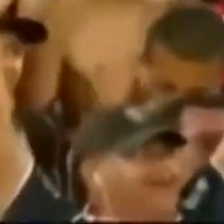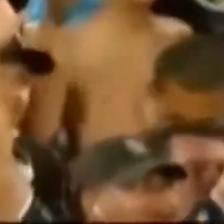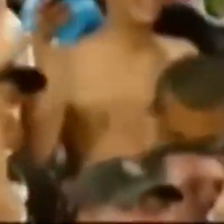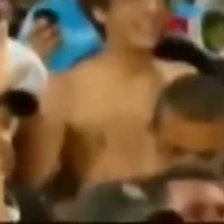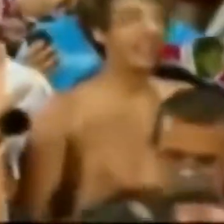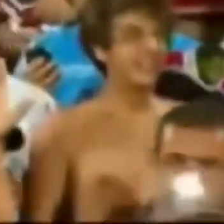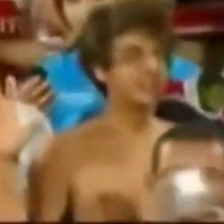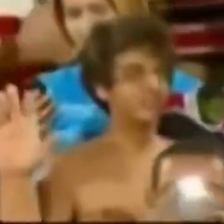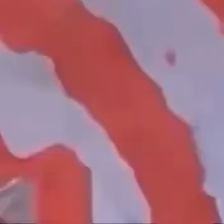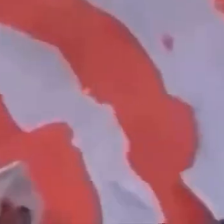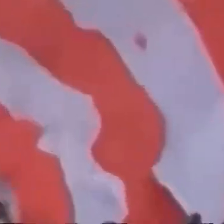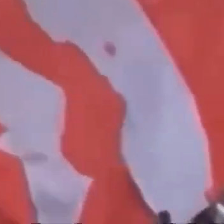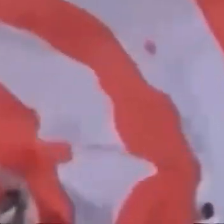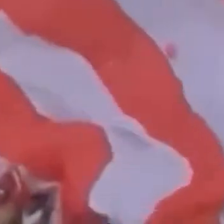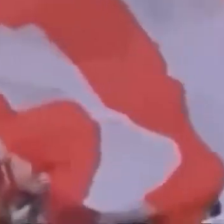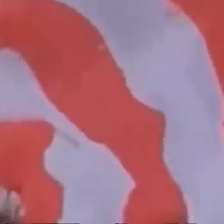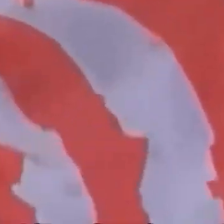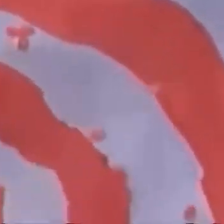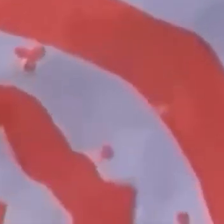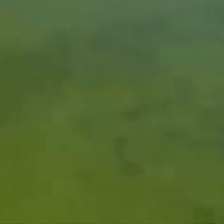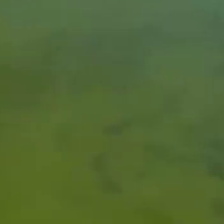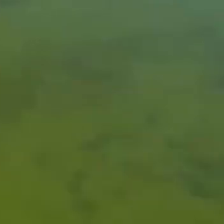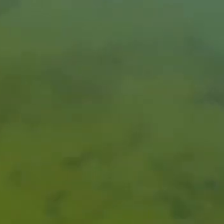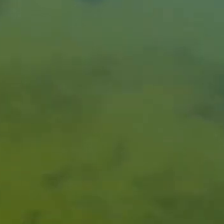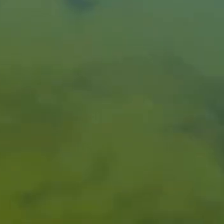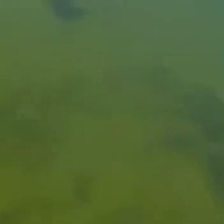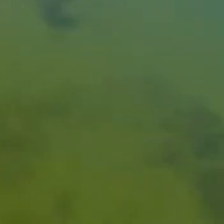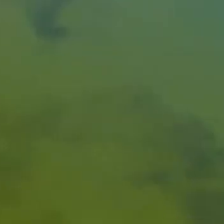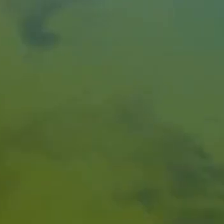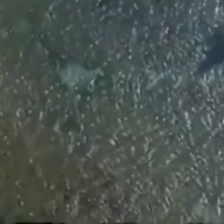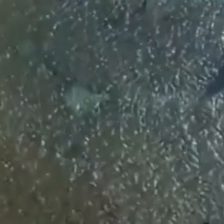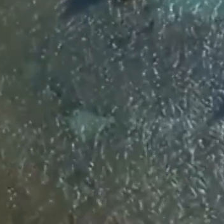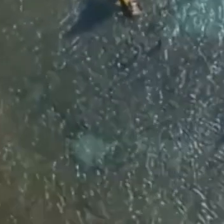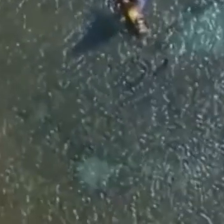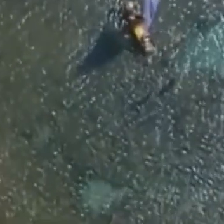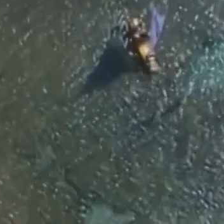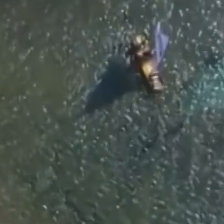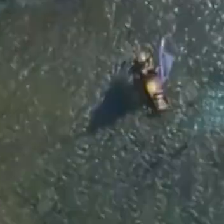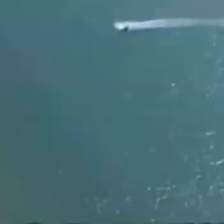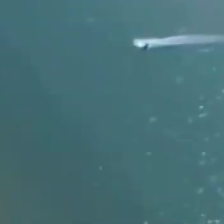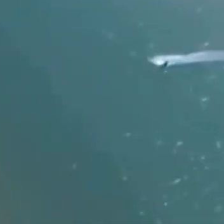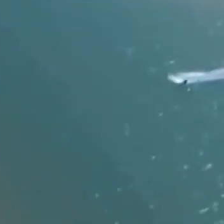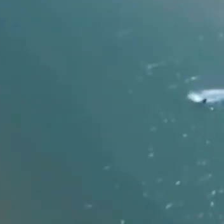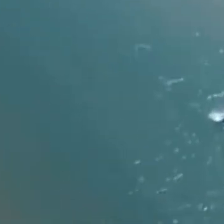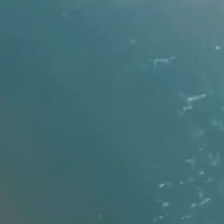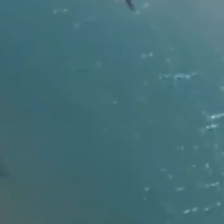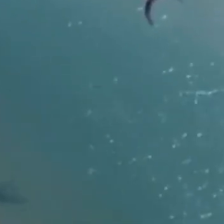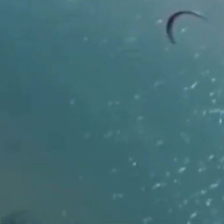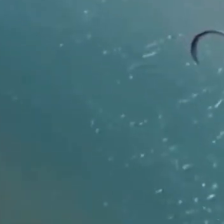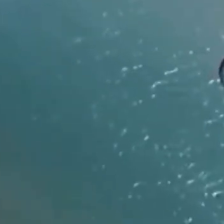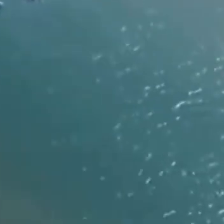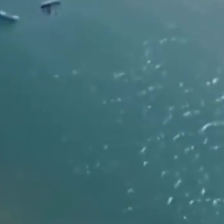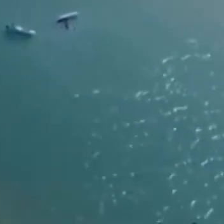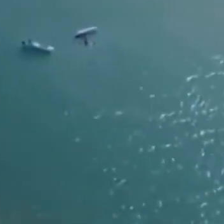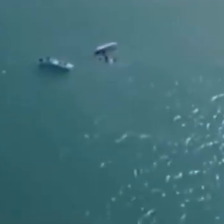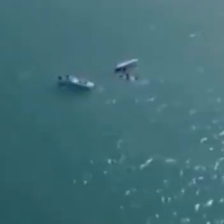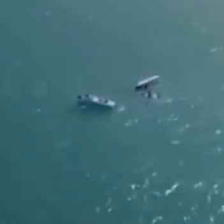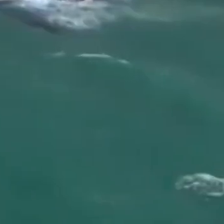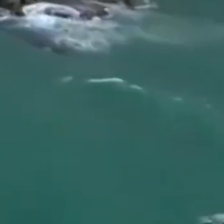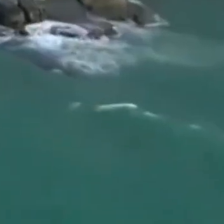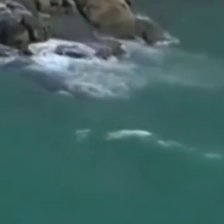apaixonadas torcidas brasileiras. Aqui, o turismo encanta pelo belo litoral.